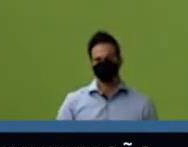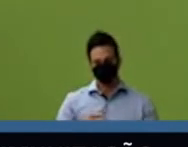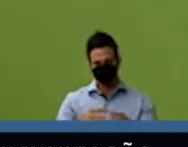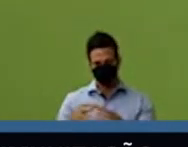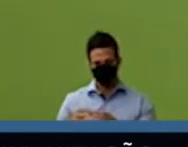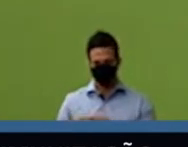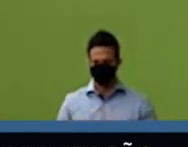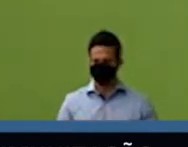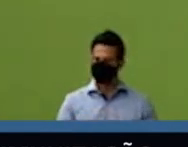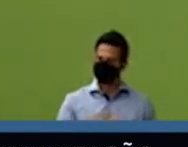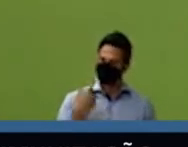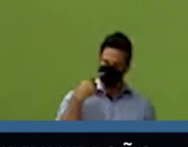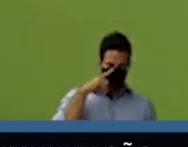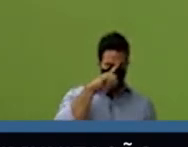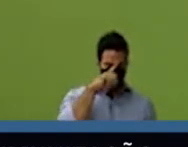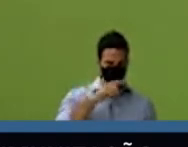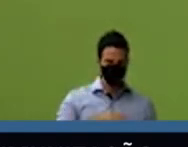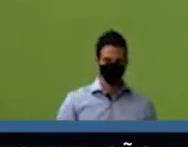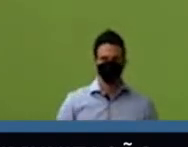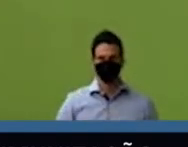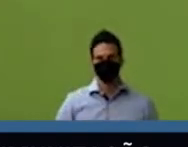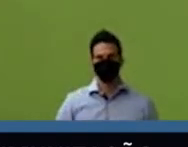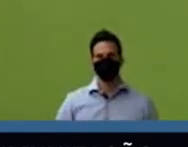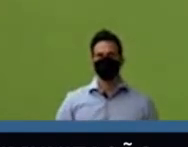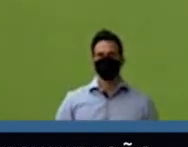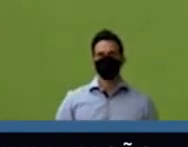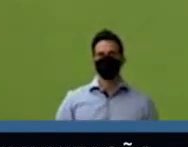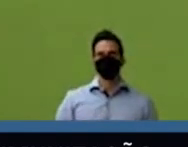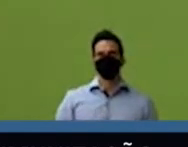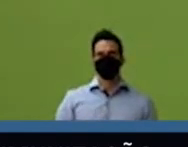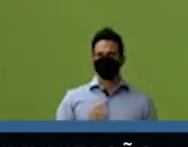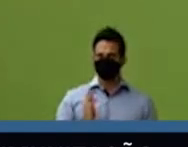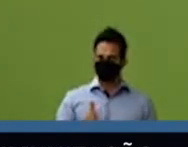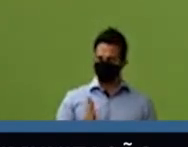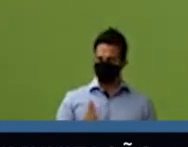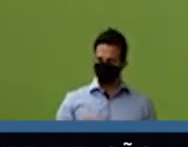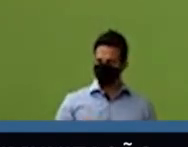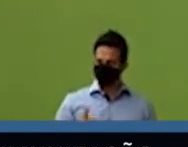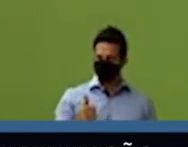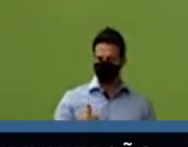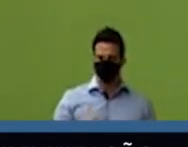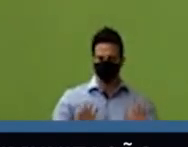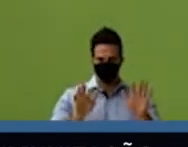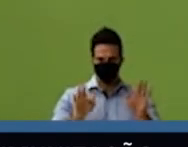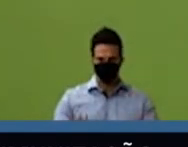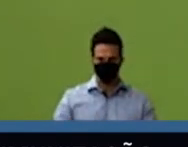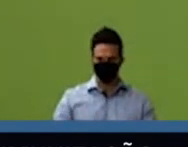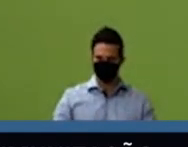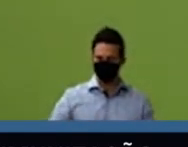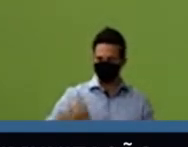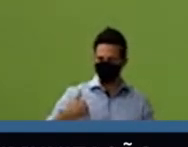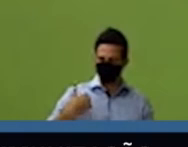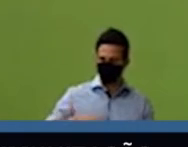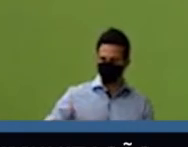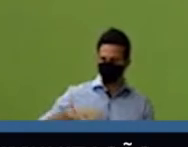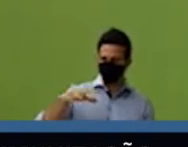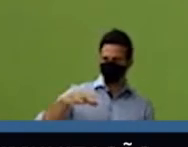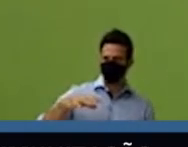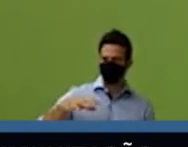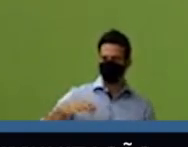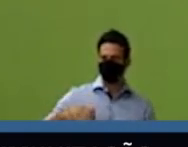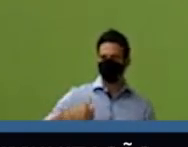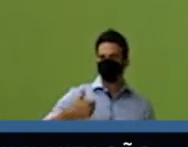de maior risco e estamos apontando para o término de vacinação e idosos a partir